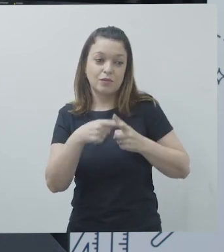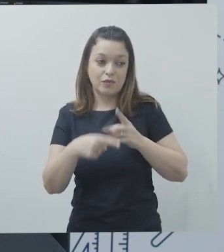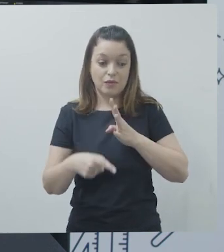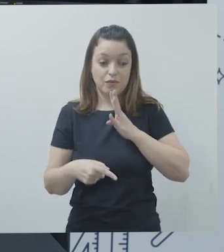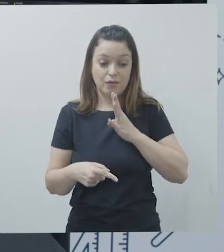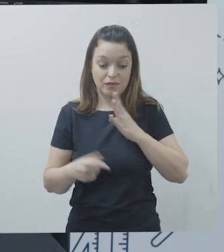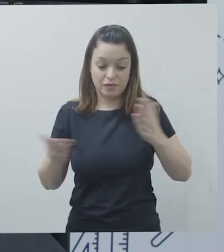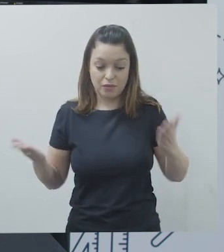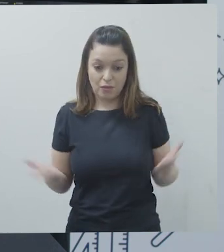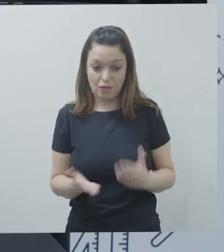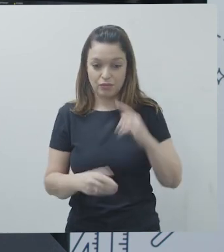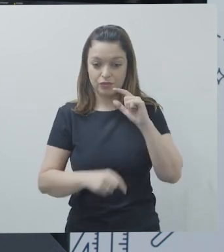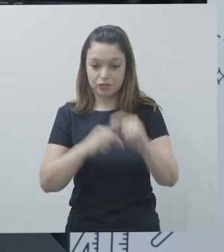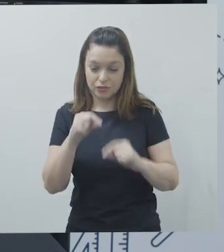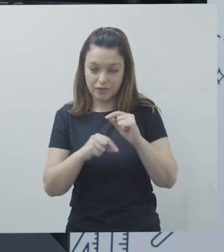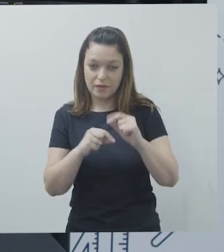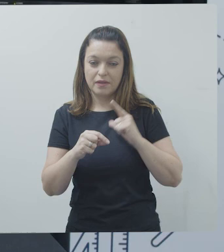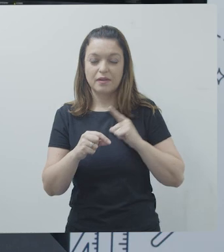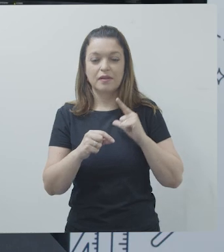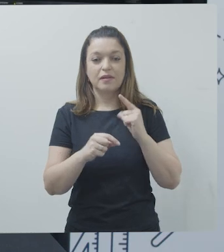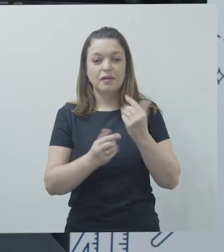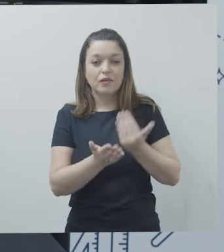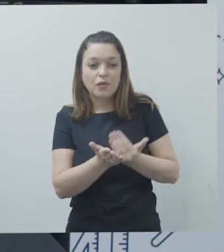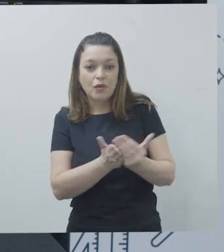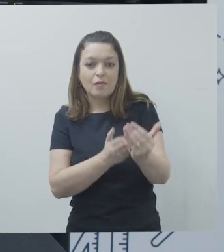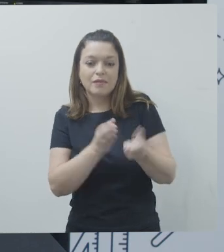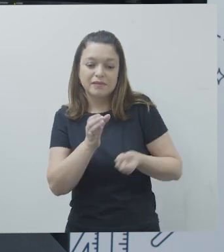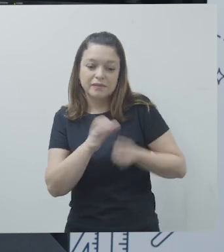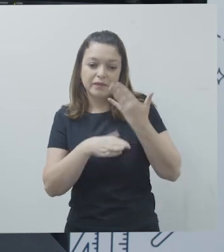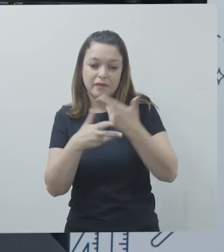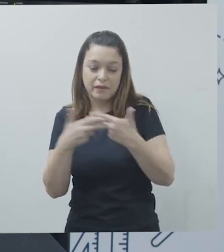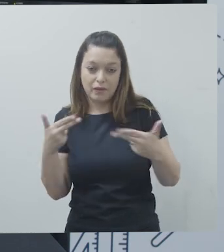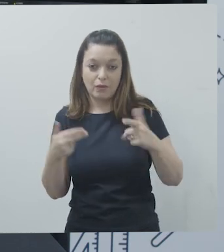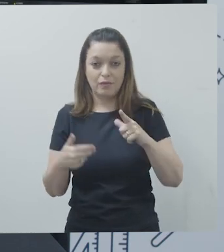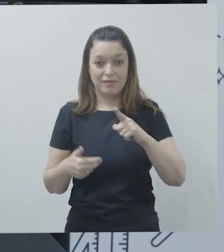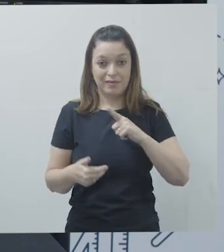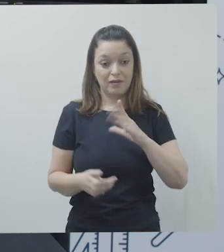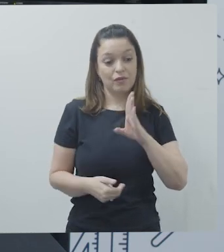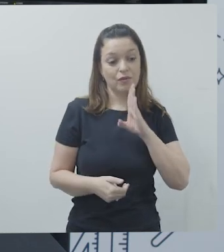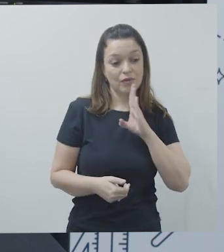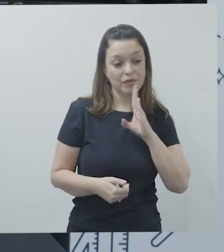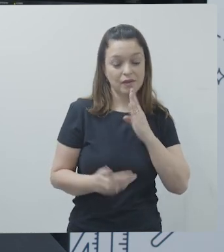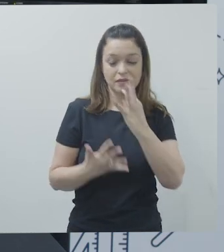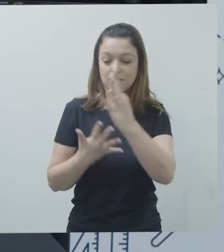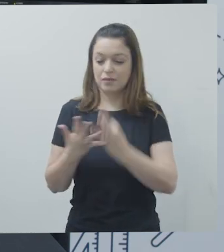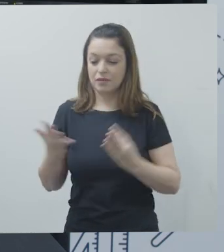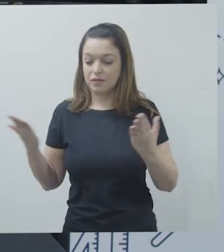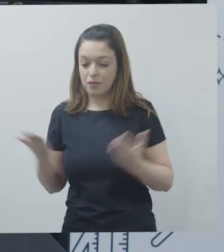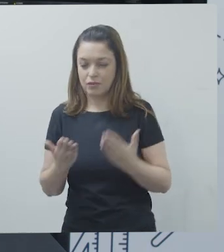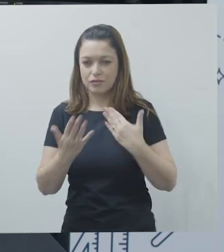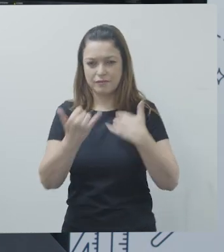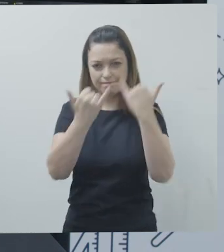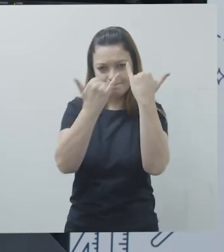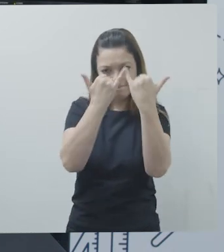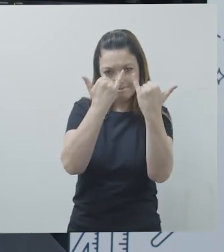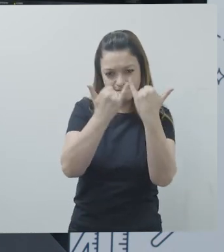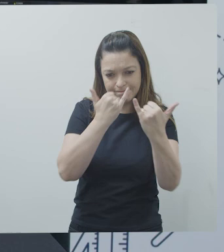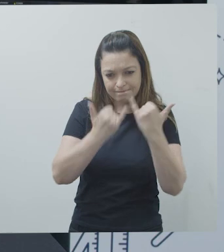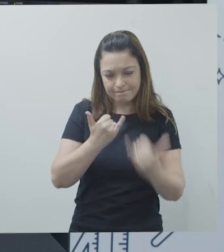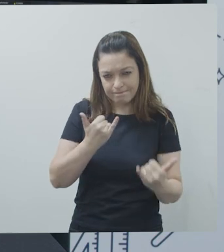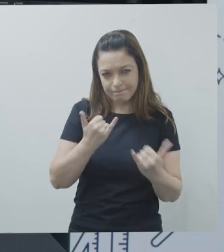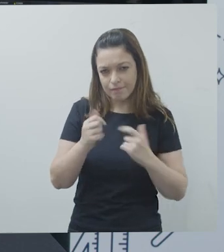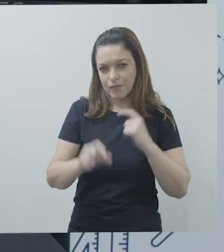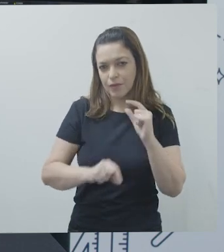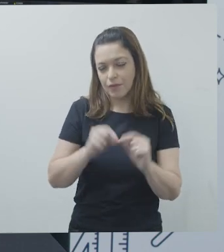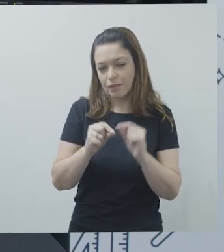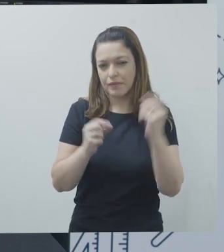respeito do princípio, como foi o princípio das coisas, com o texto de hoje. Tem algumas semelhanças? Então marque ali